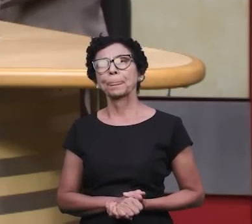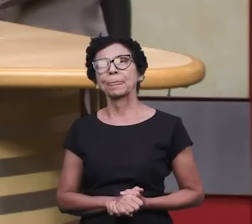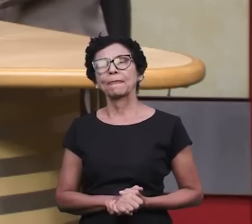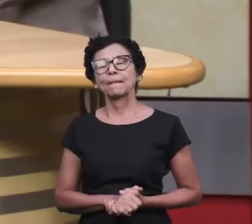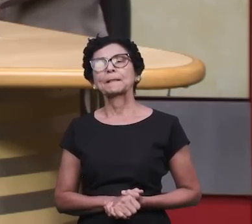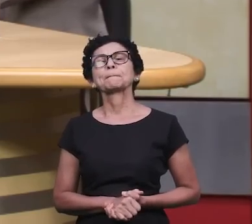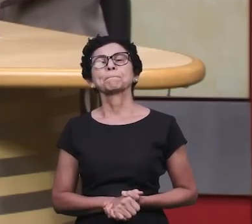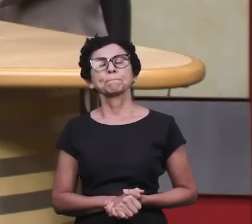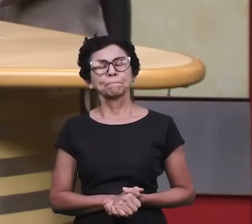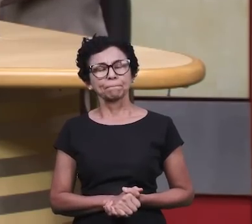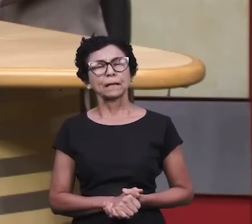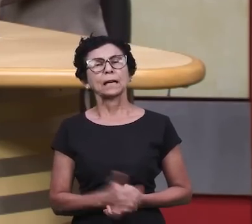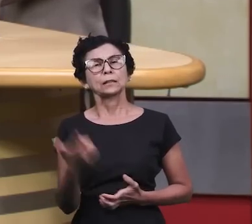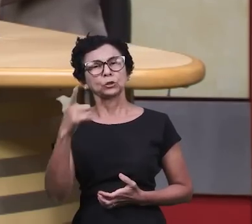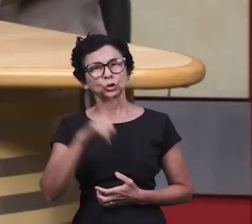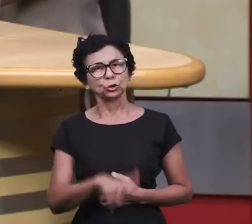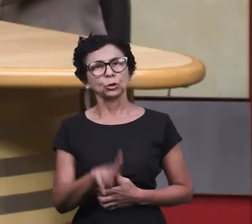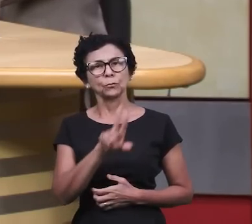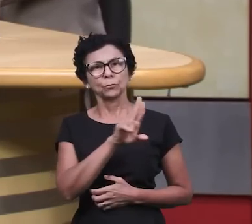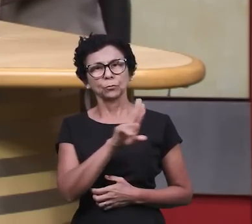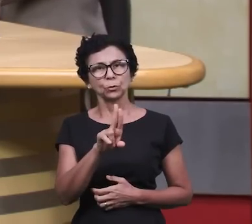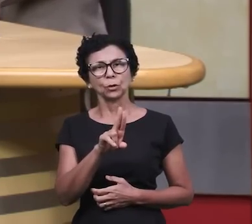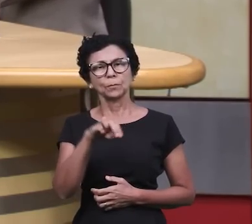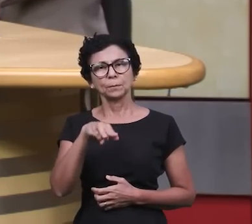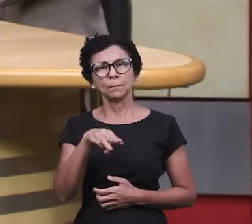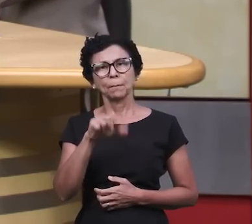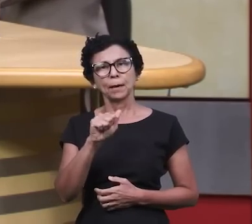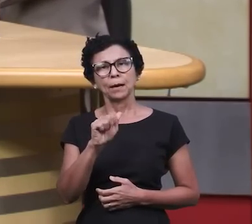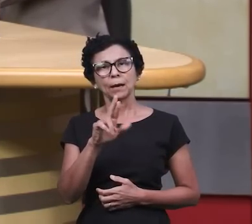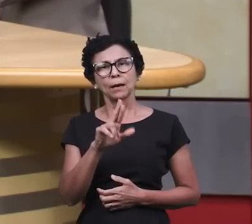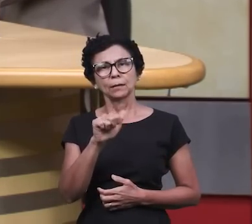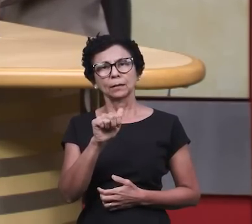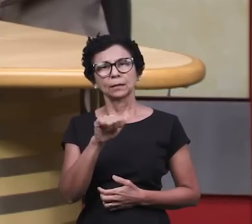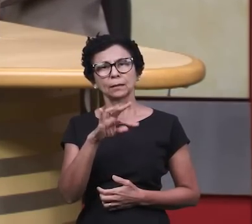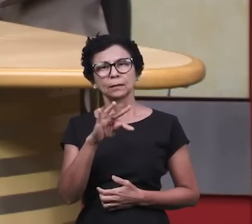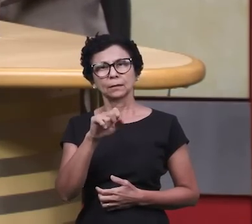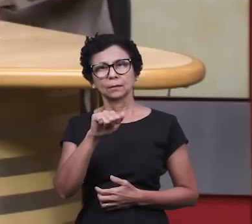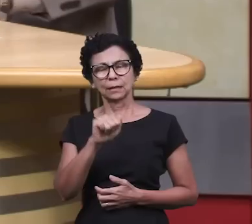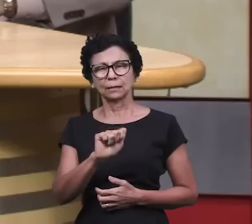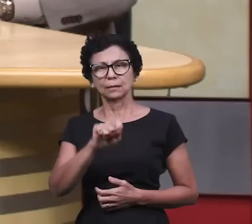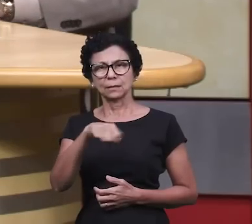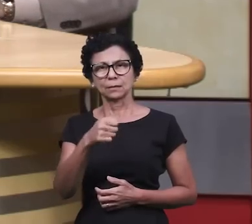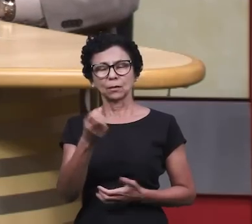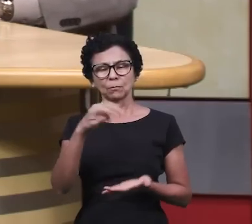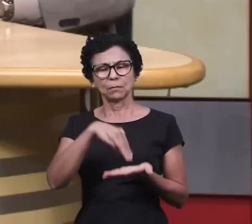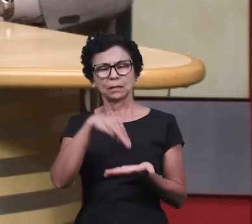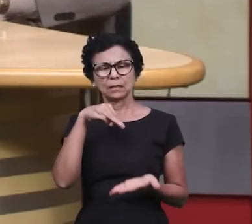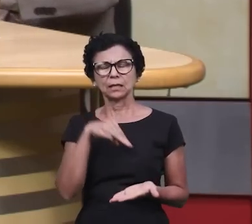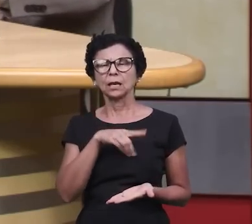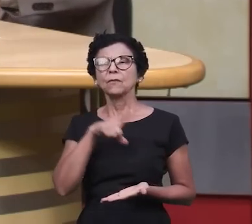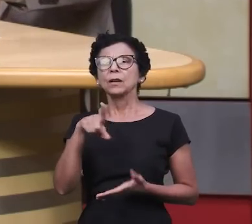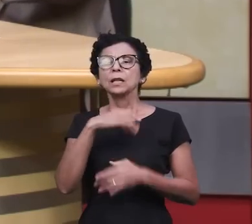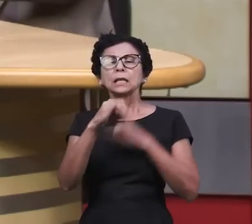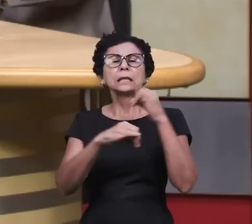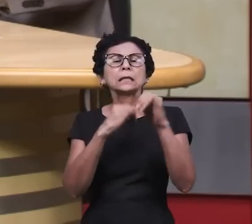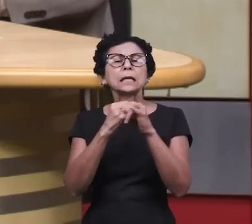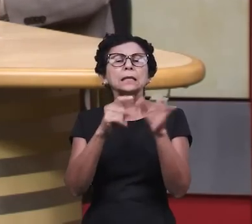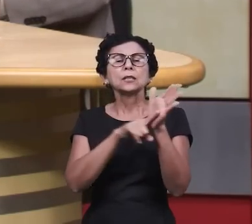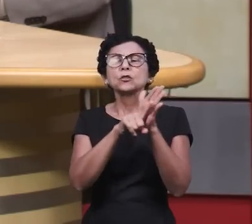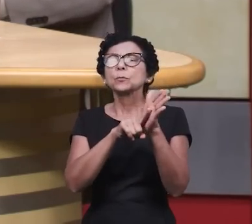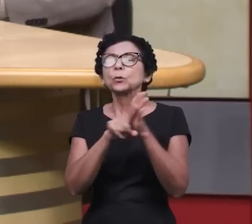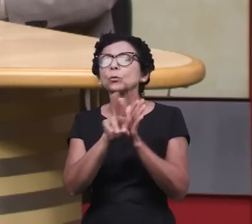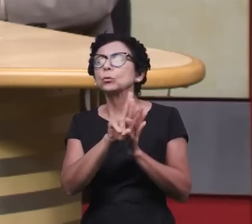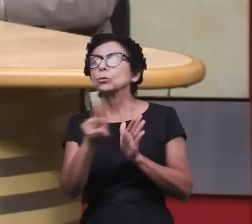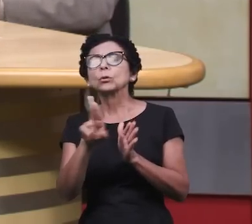disse assim, procura na internet um site da Maranata. E eles procuraram, começaram a consultar, não achavam